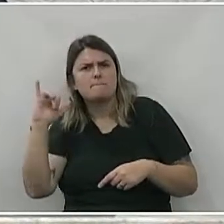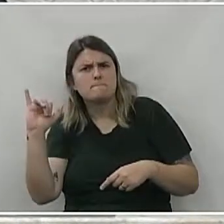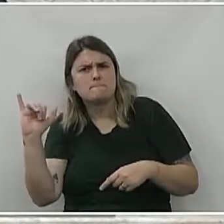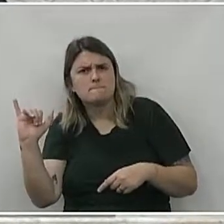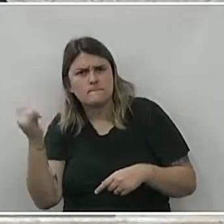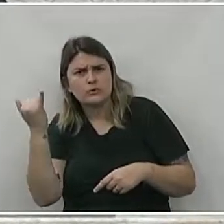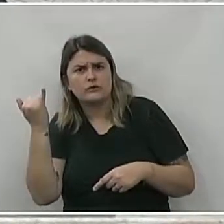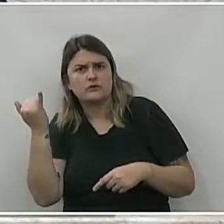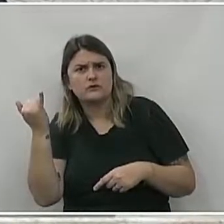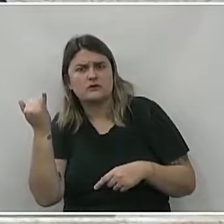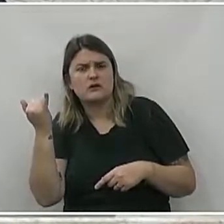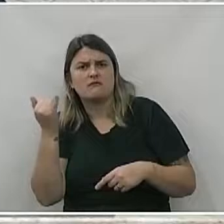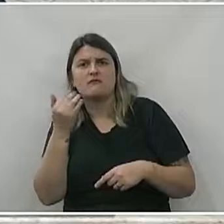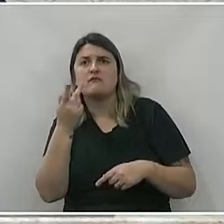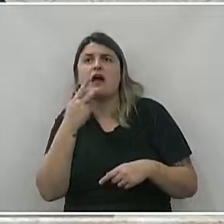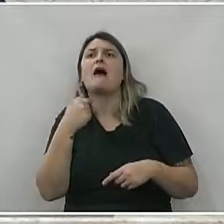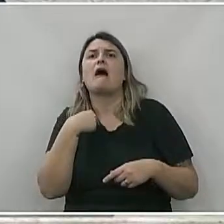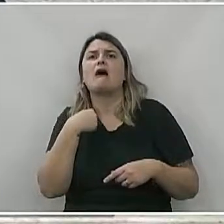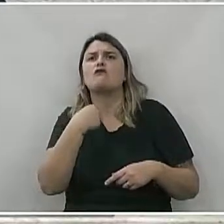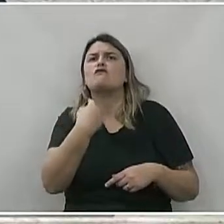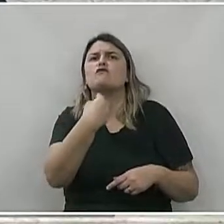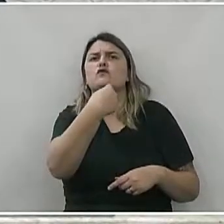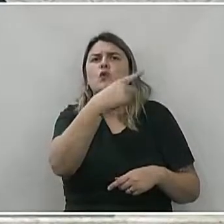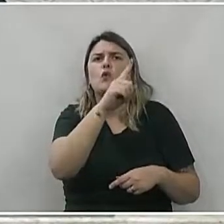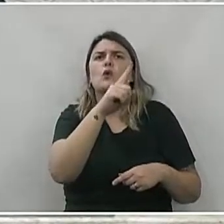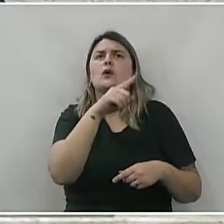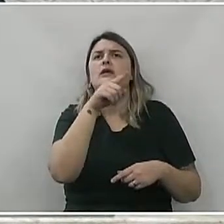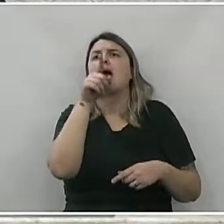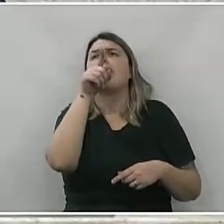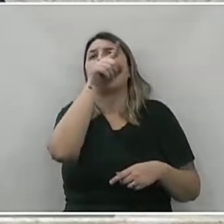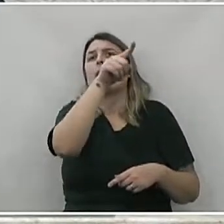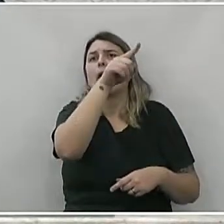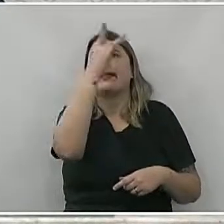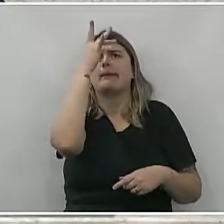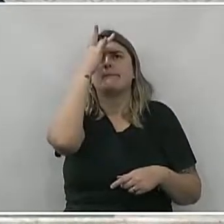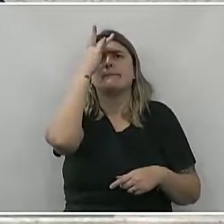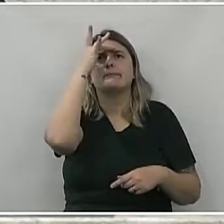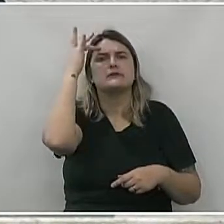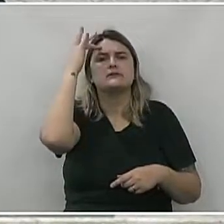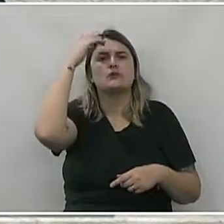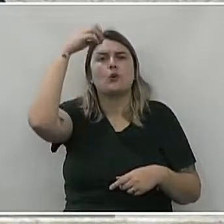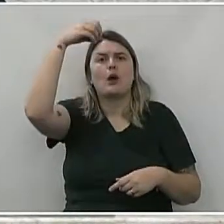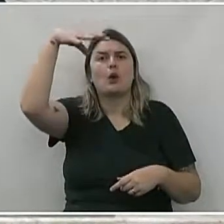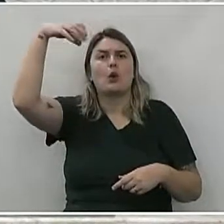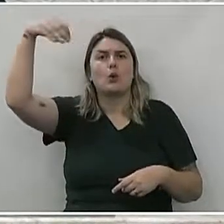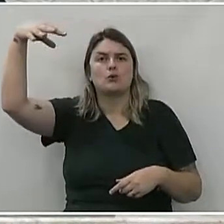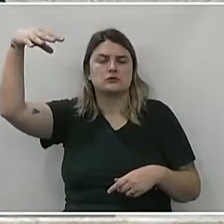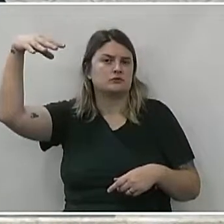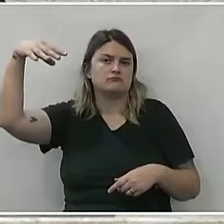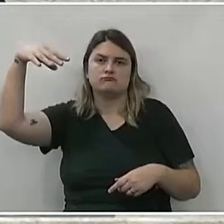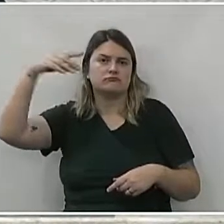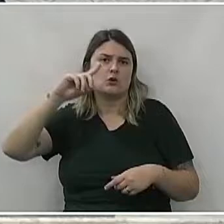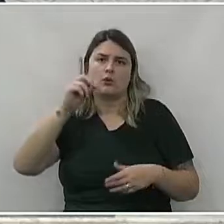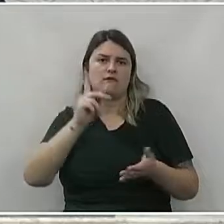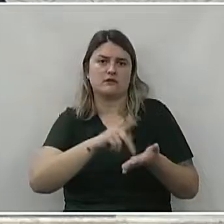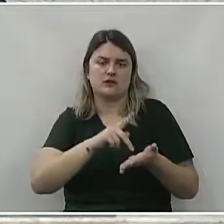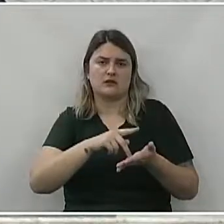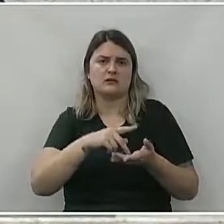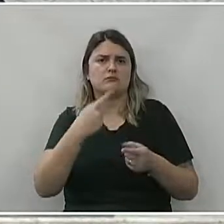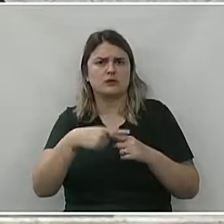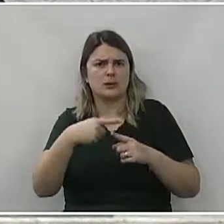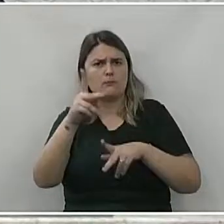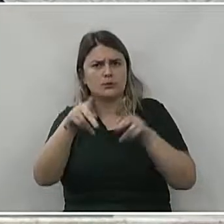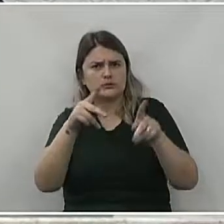da situação para dizer que foi lá e graças àquela pessoa foi acendida a lâmpada. Como não é uma verdade, é um direito